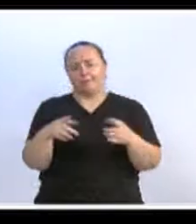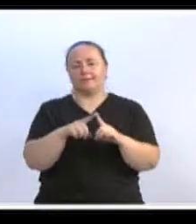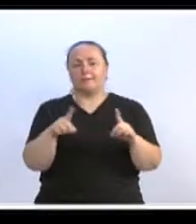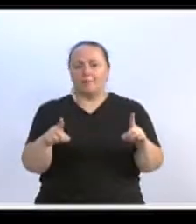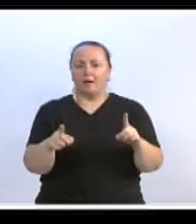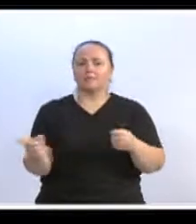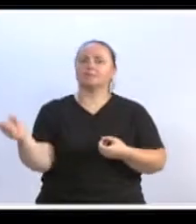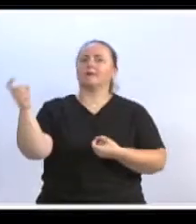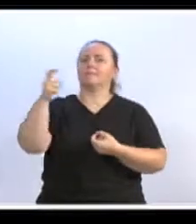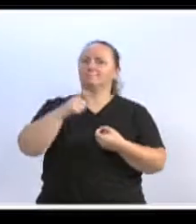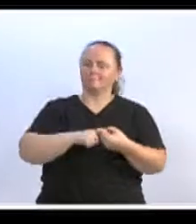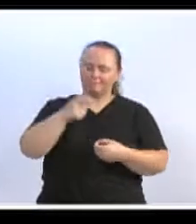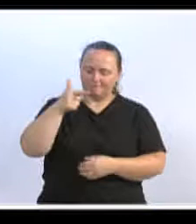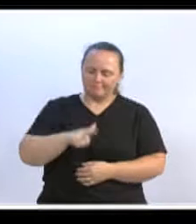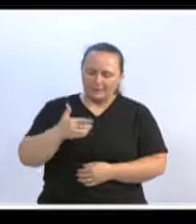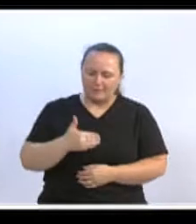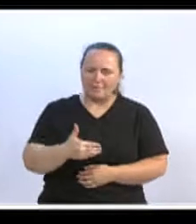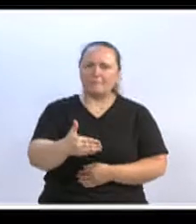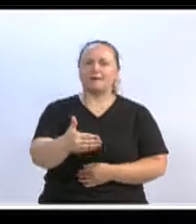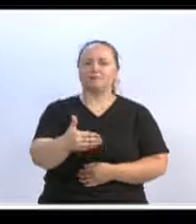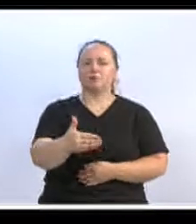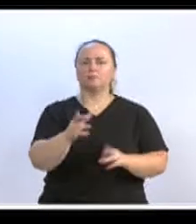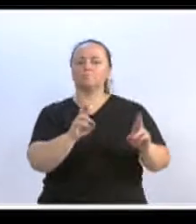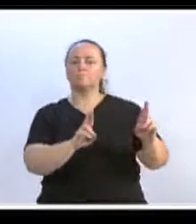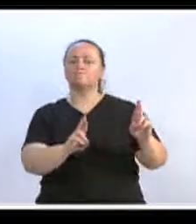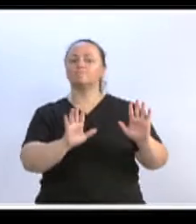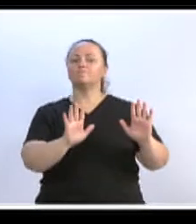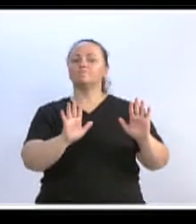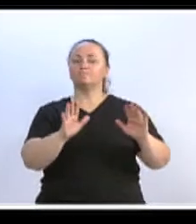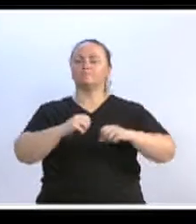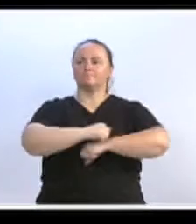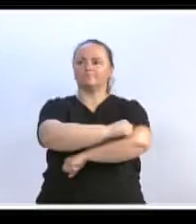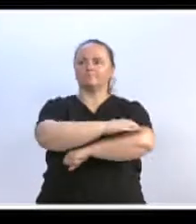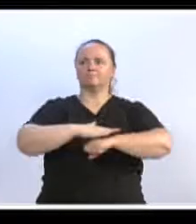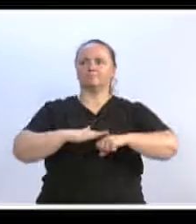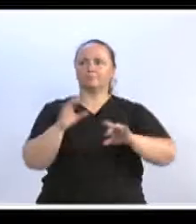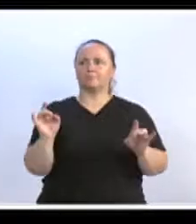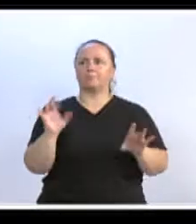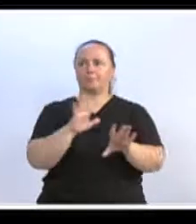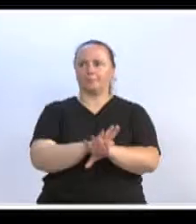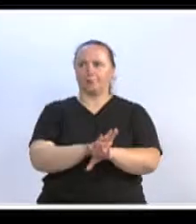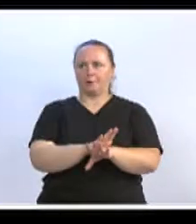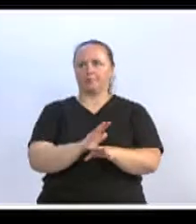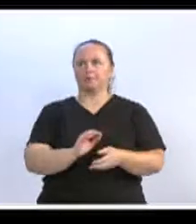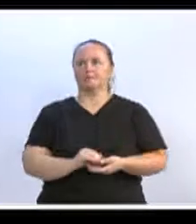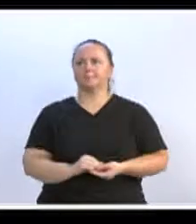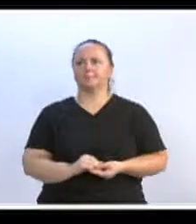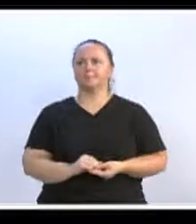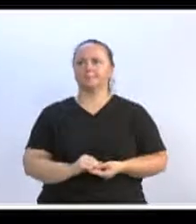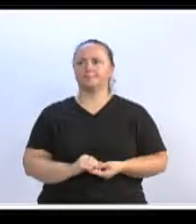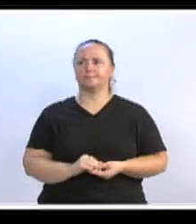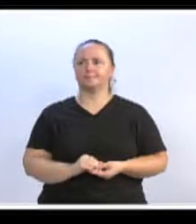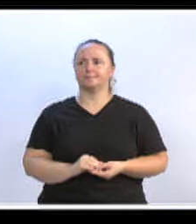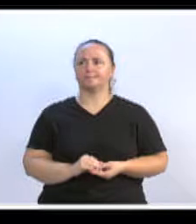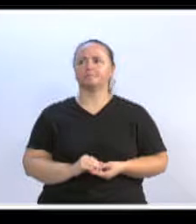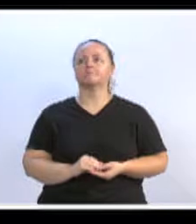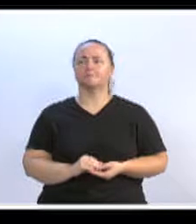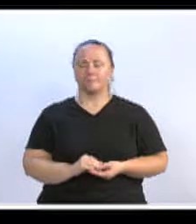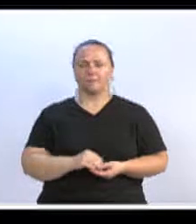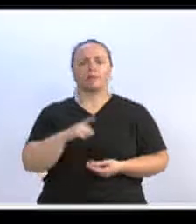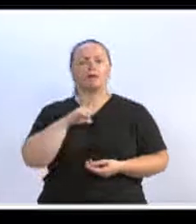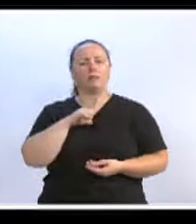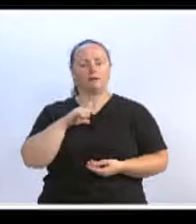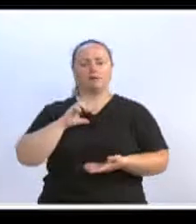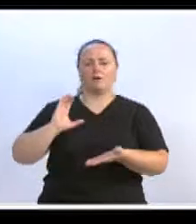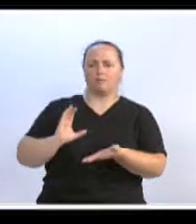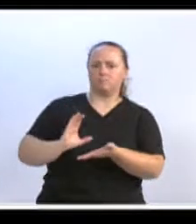retomadas nos próximos dias já com previsão de receber a capa asfáltica obras essa é a obra destas ambas que conta com recursos de emendas parlamentares